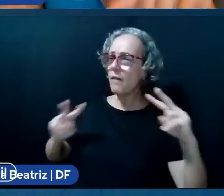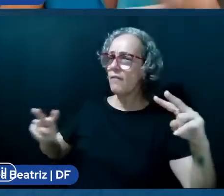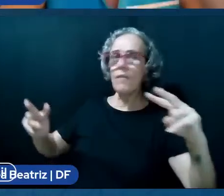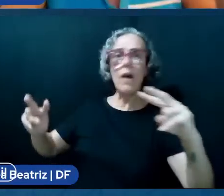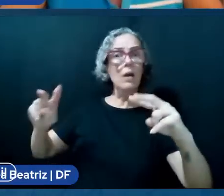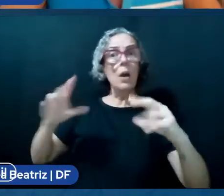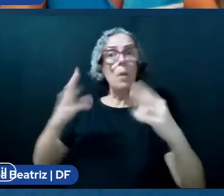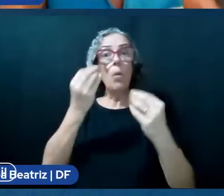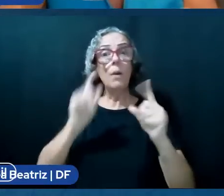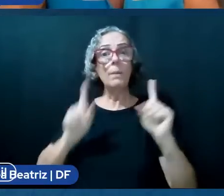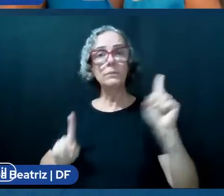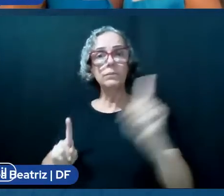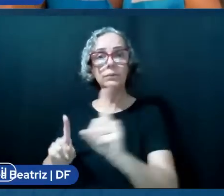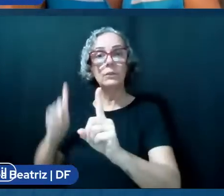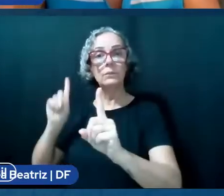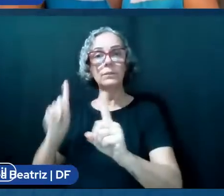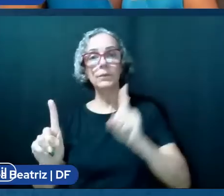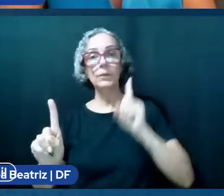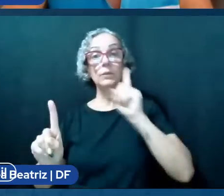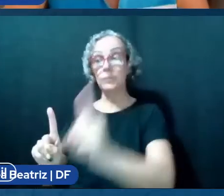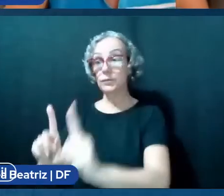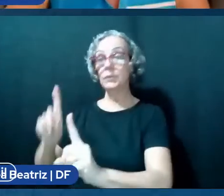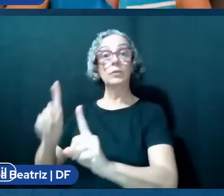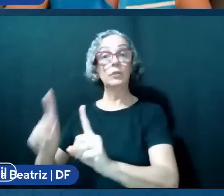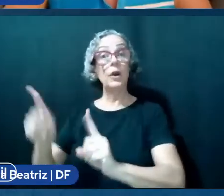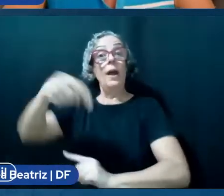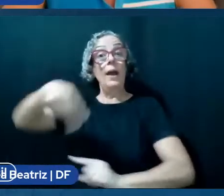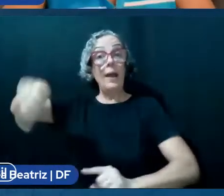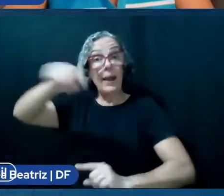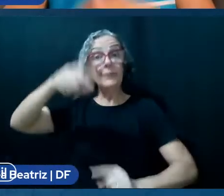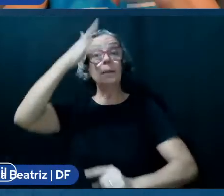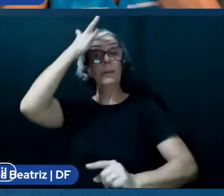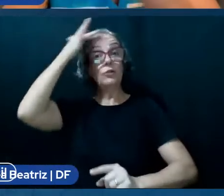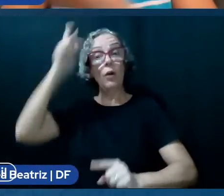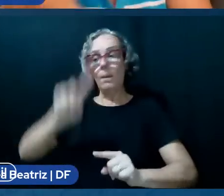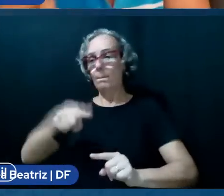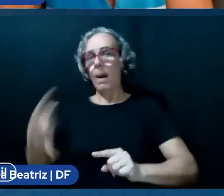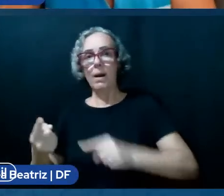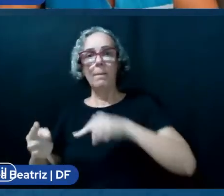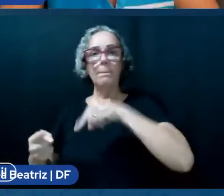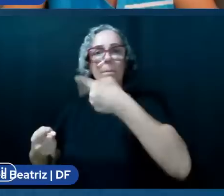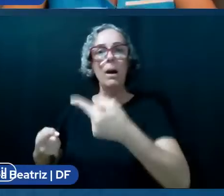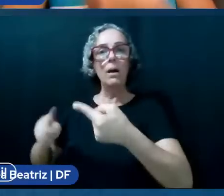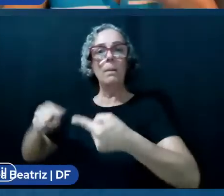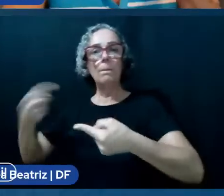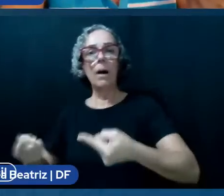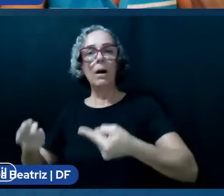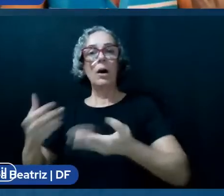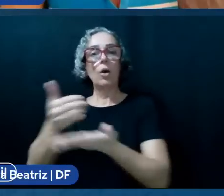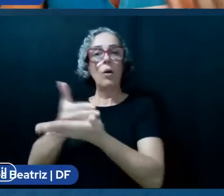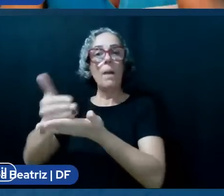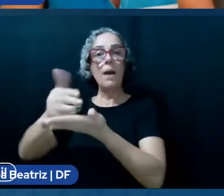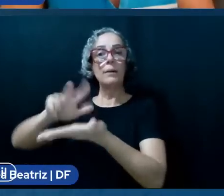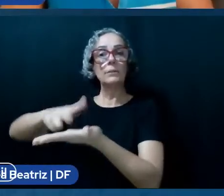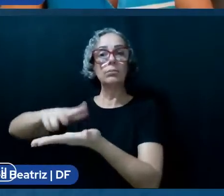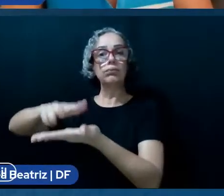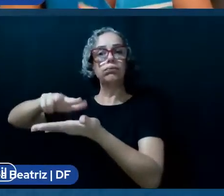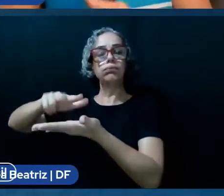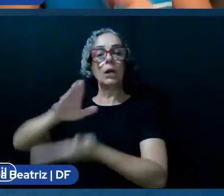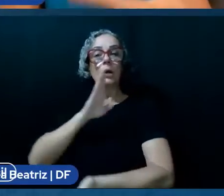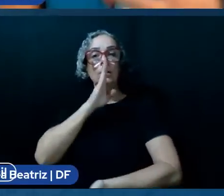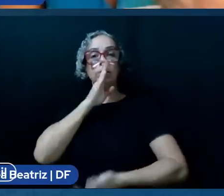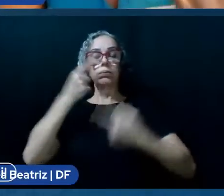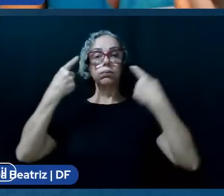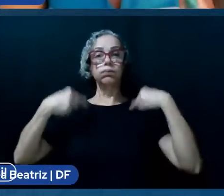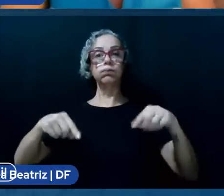coletiva e muitas das vezes perigosa, porque as pessoas se feriam, enfim, tinham esse